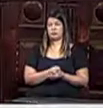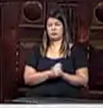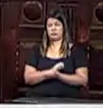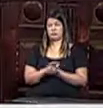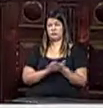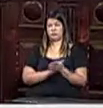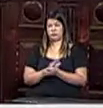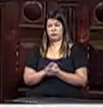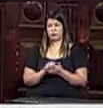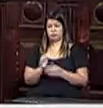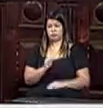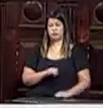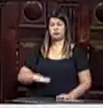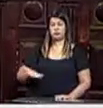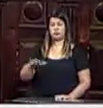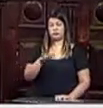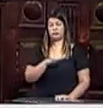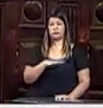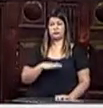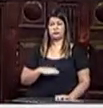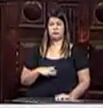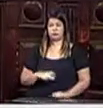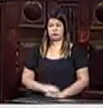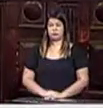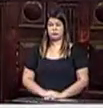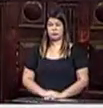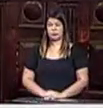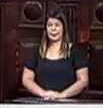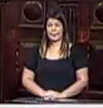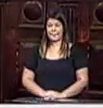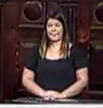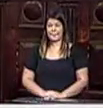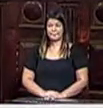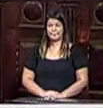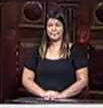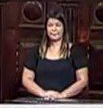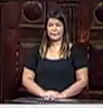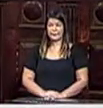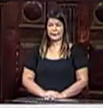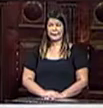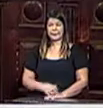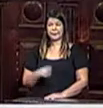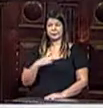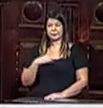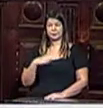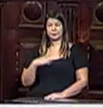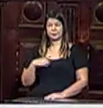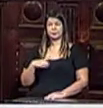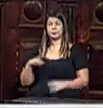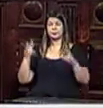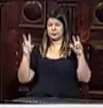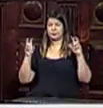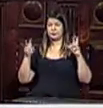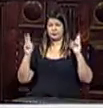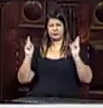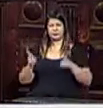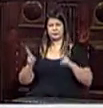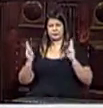área dos combustíveis. Tema recorrente nessa